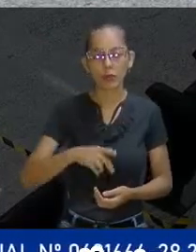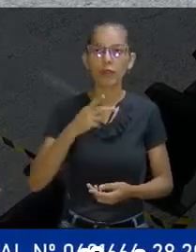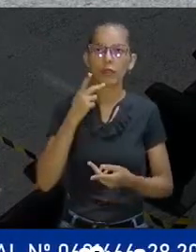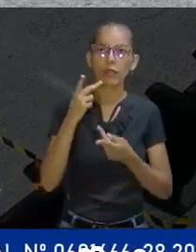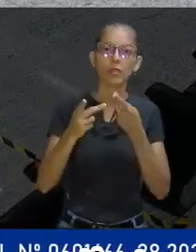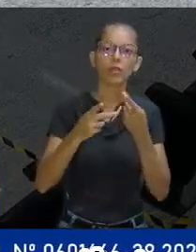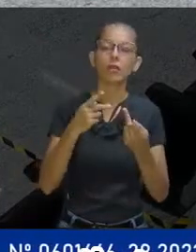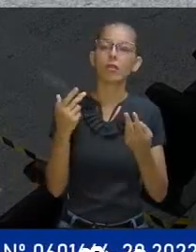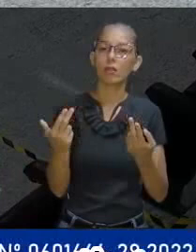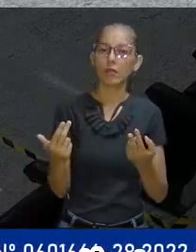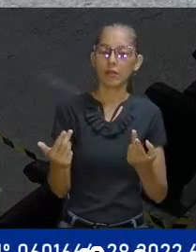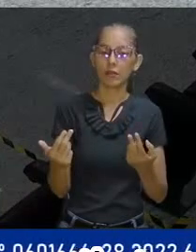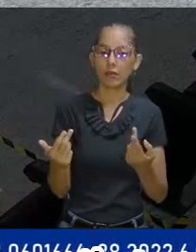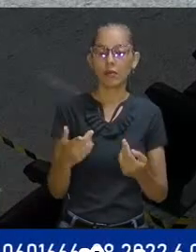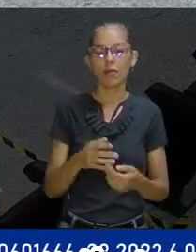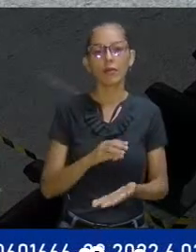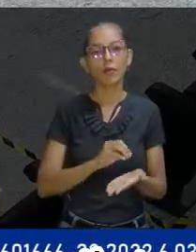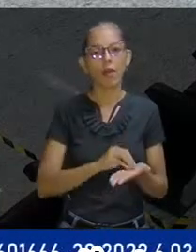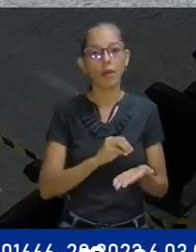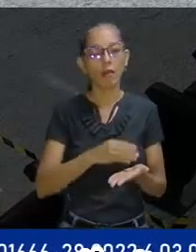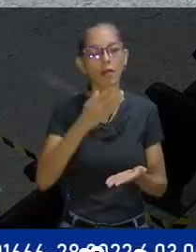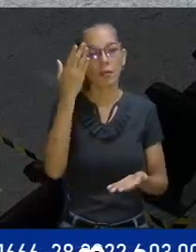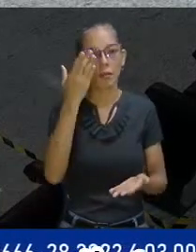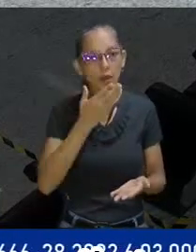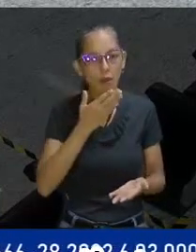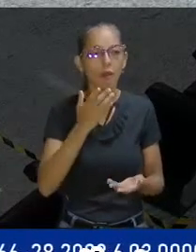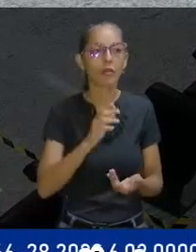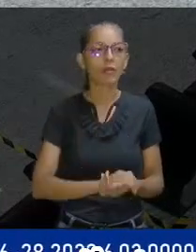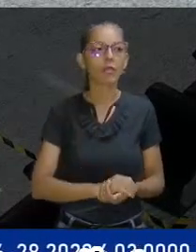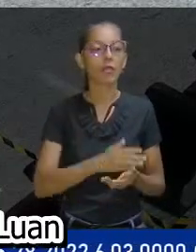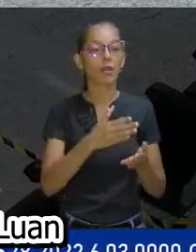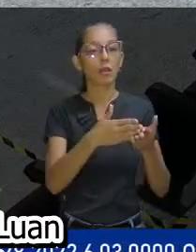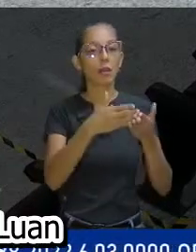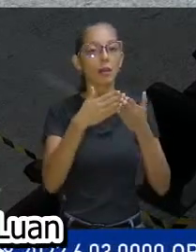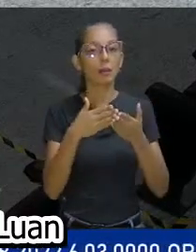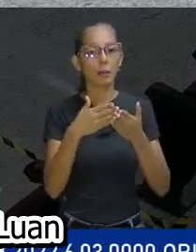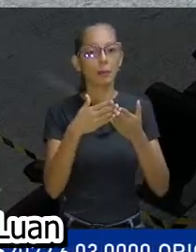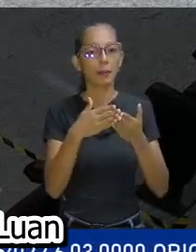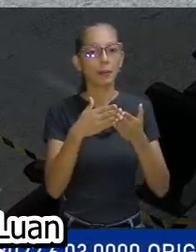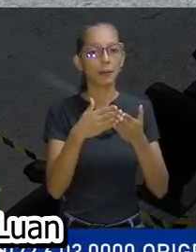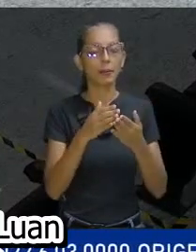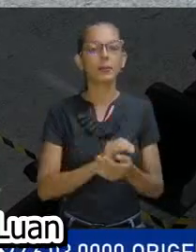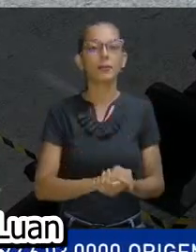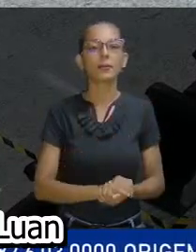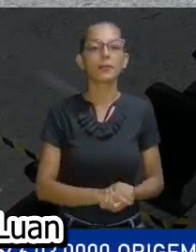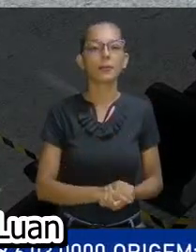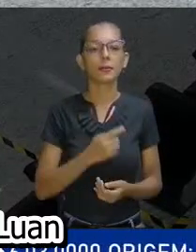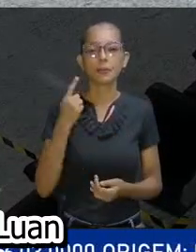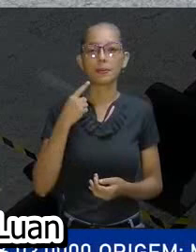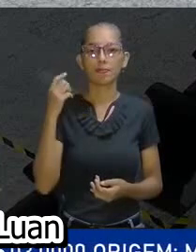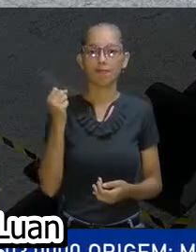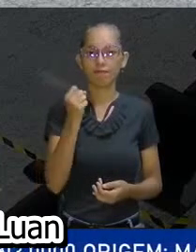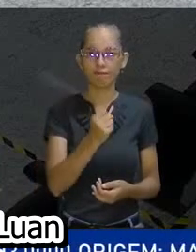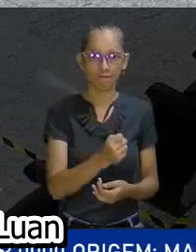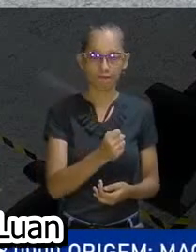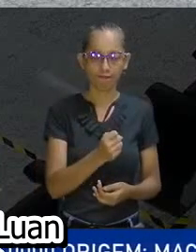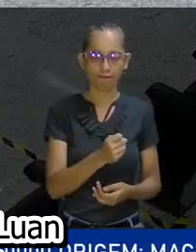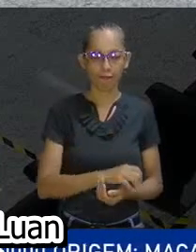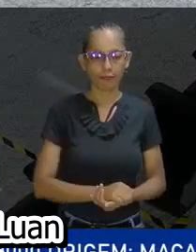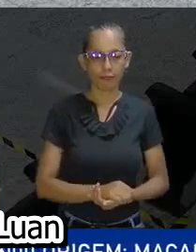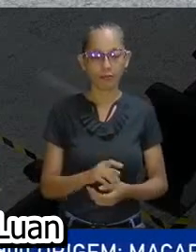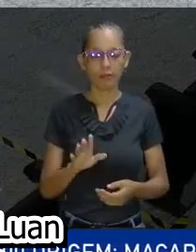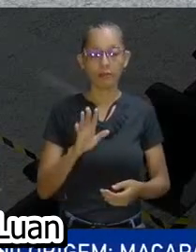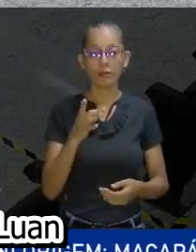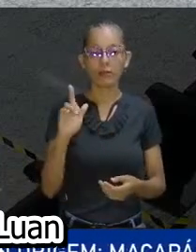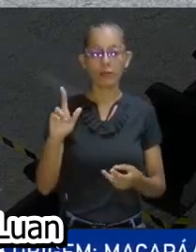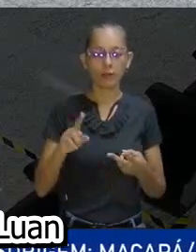representação, solicitando a improcedência dos pedidos. Já Irlon Sarmento de Moraes e Felipe Luan Moreira